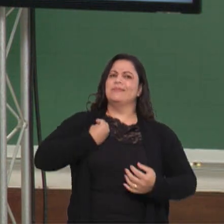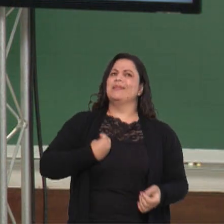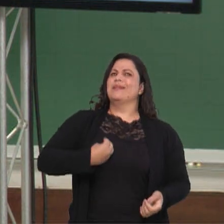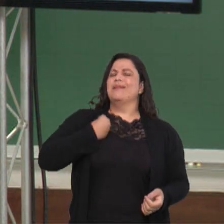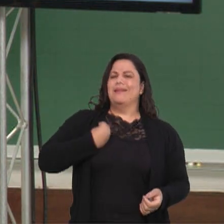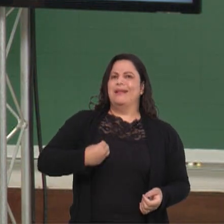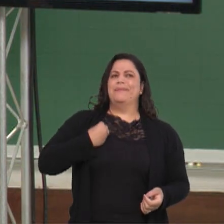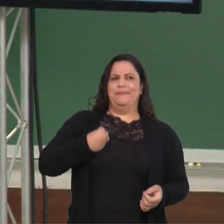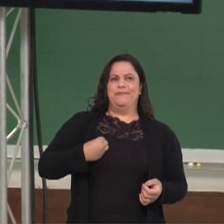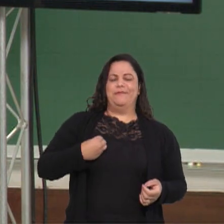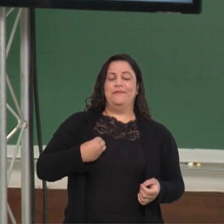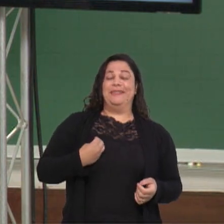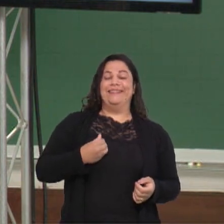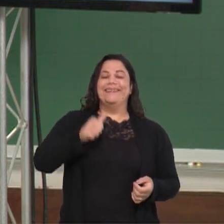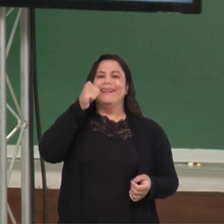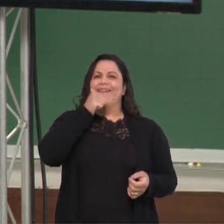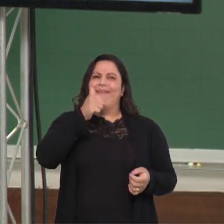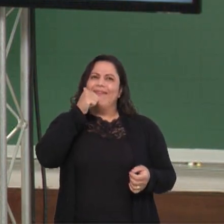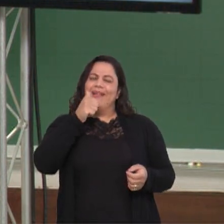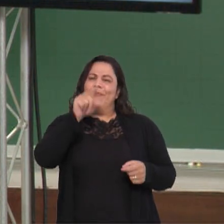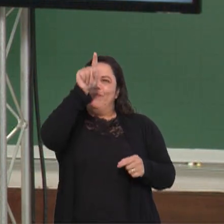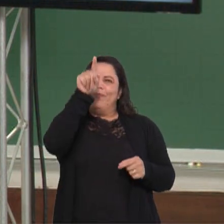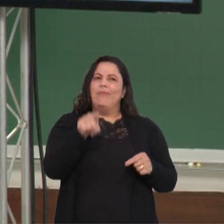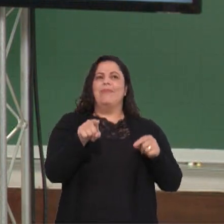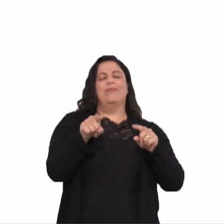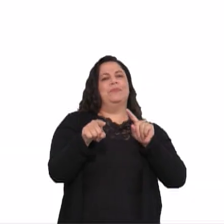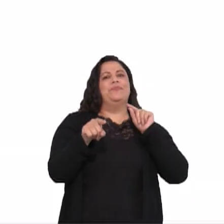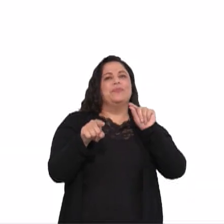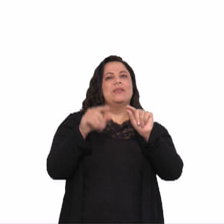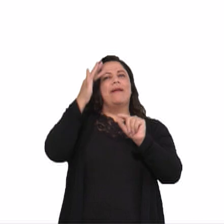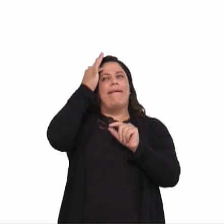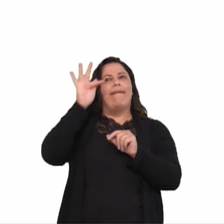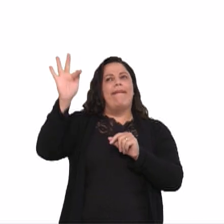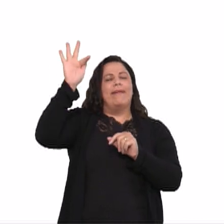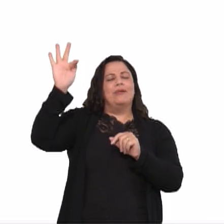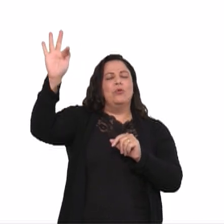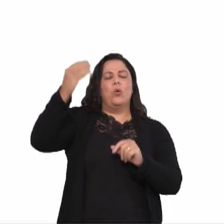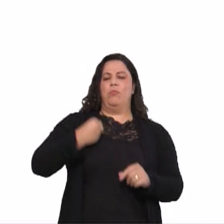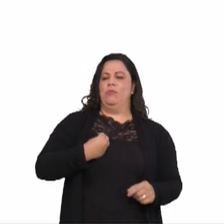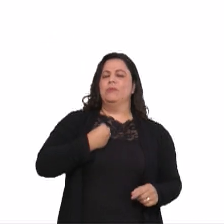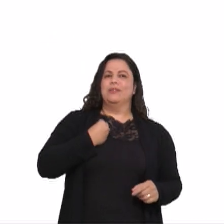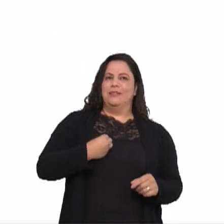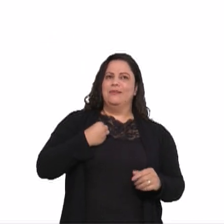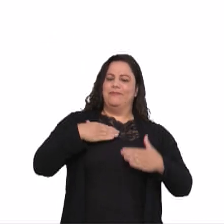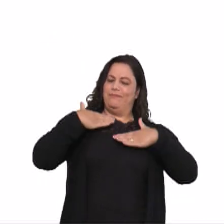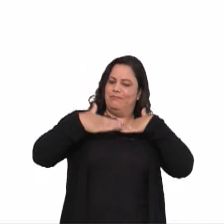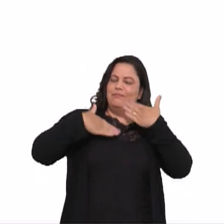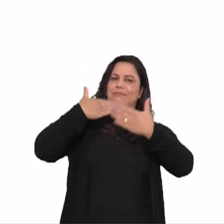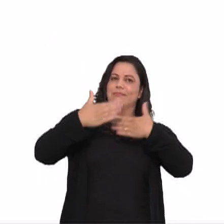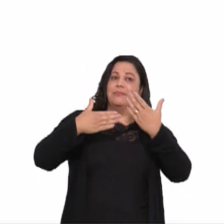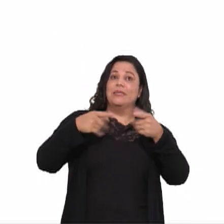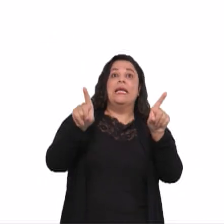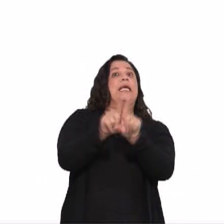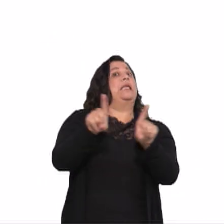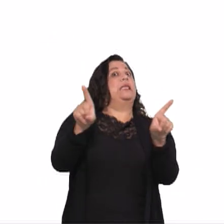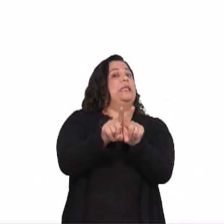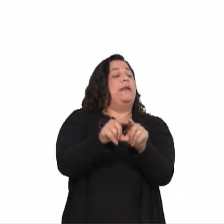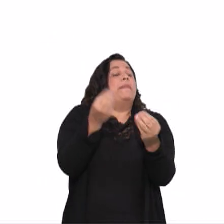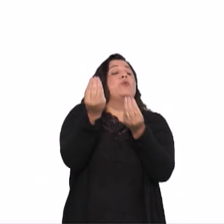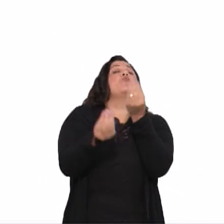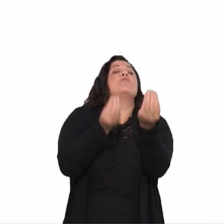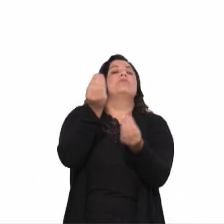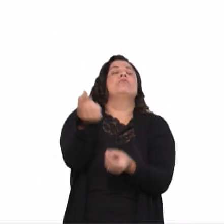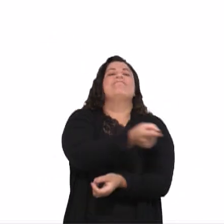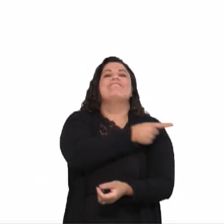de Hipátia, como ela supostamente teria vivido e como ela morreu